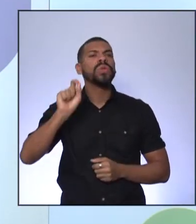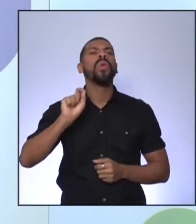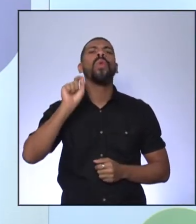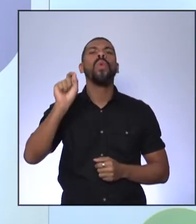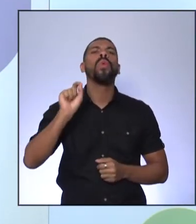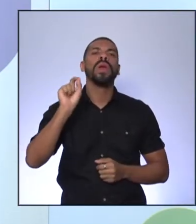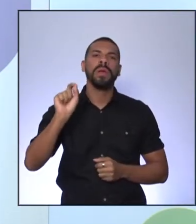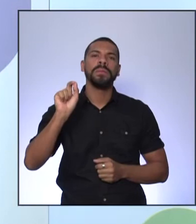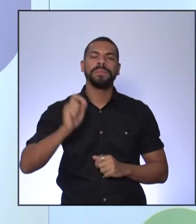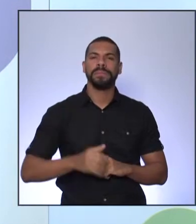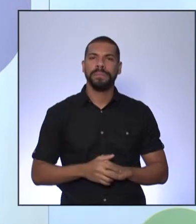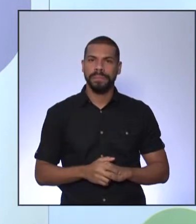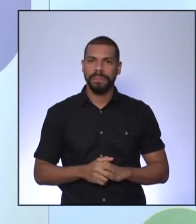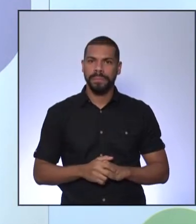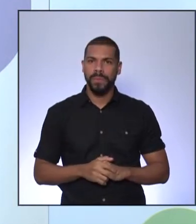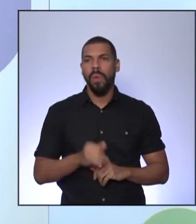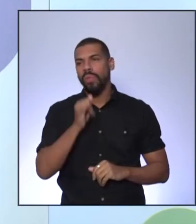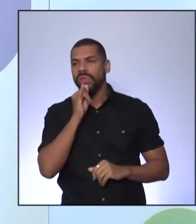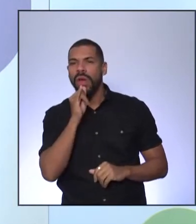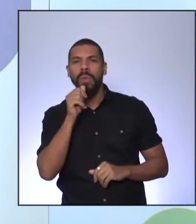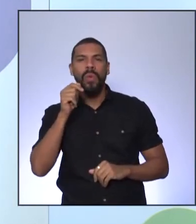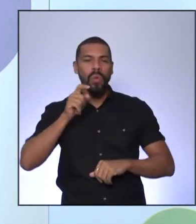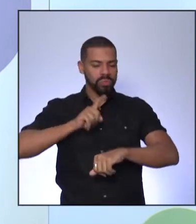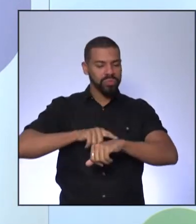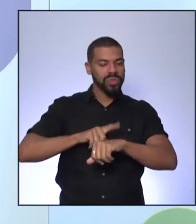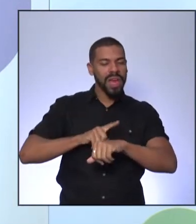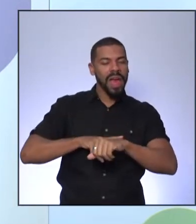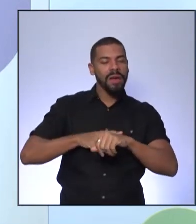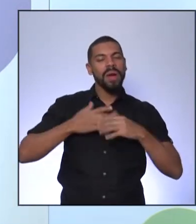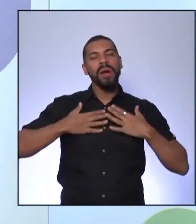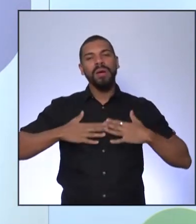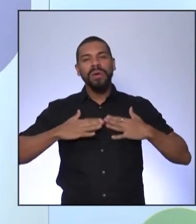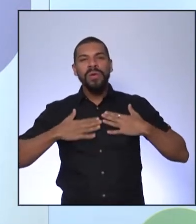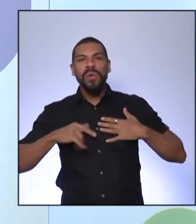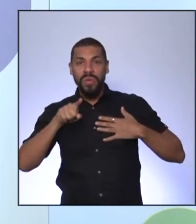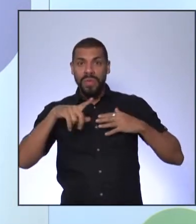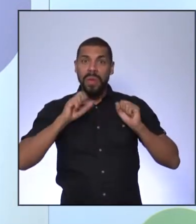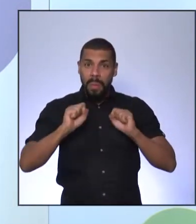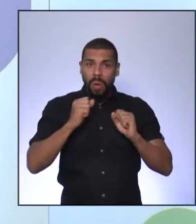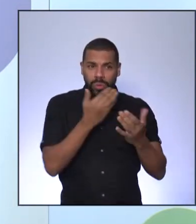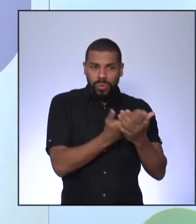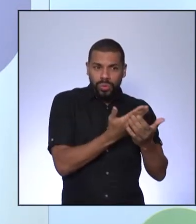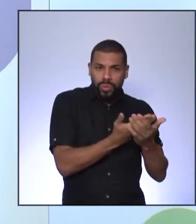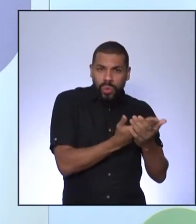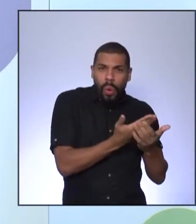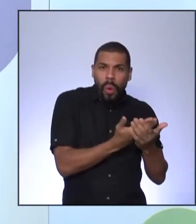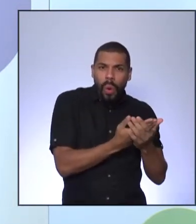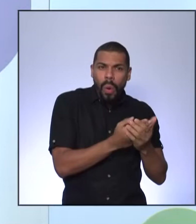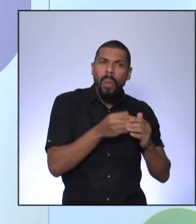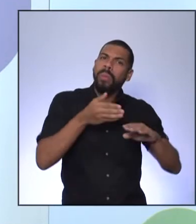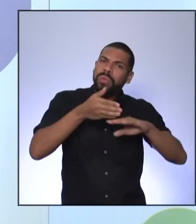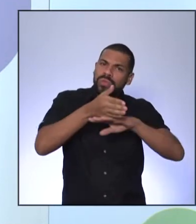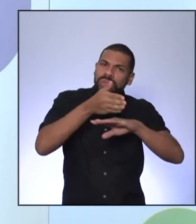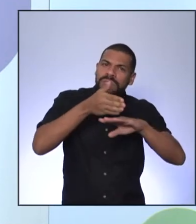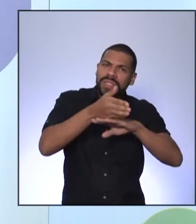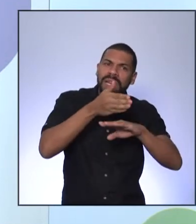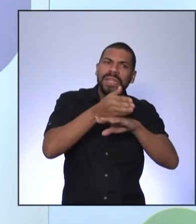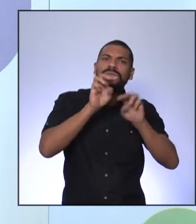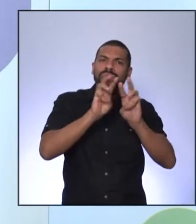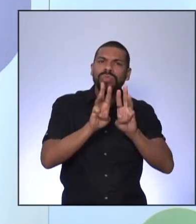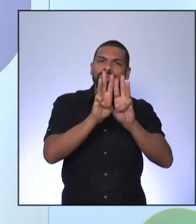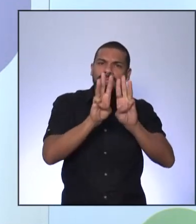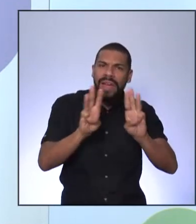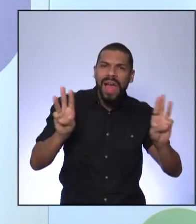momento de folga, no planejamento de estudo, no momento mais tranquilo, vocês entrarem no site